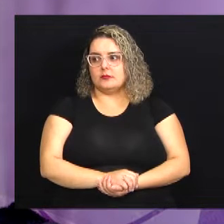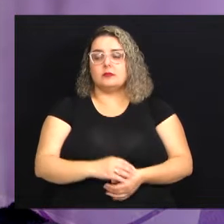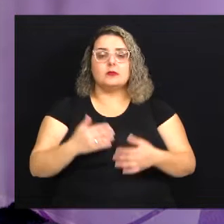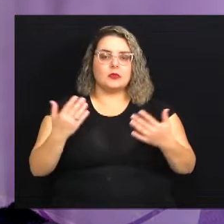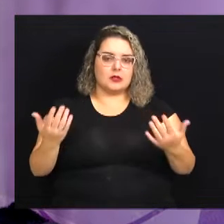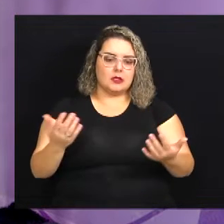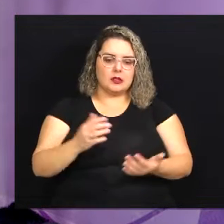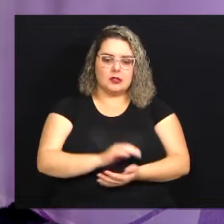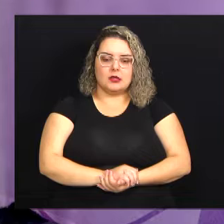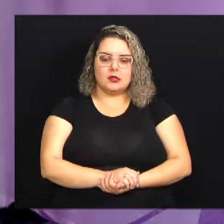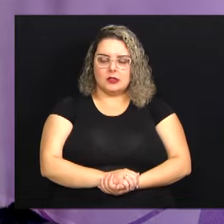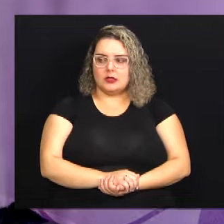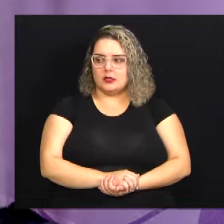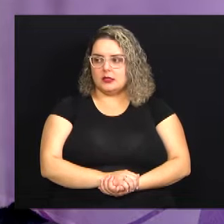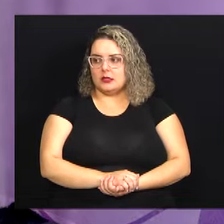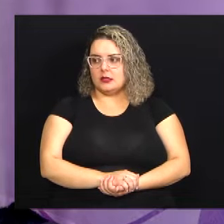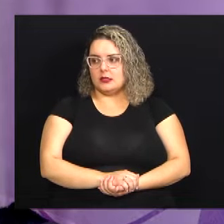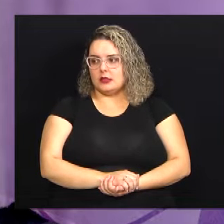Então,